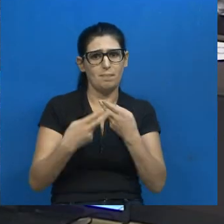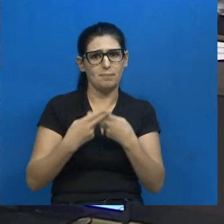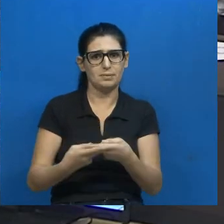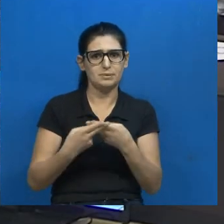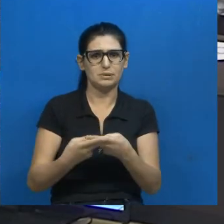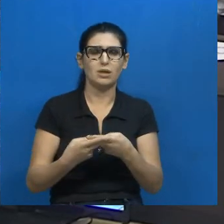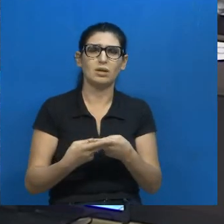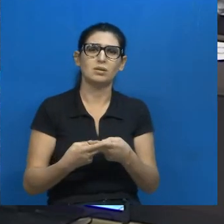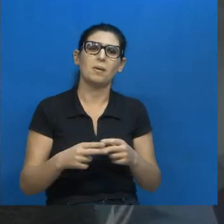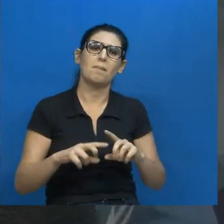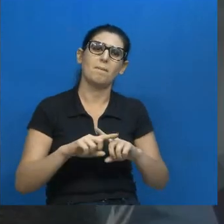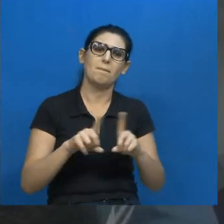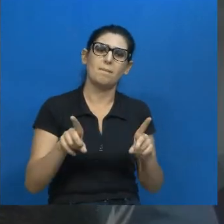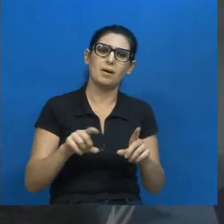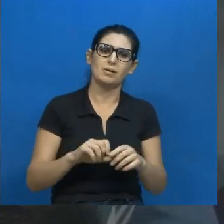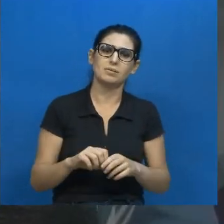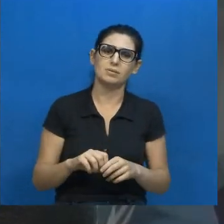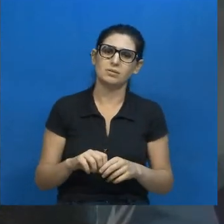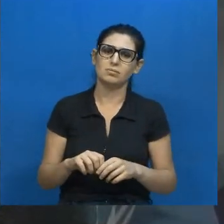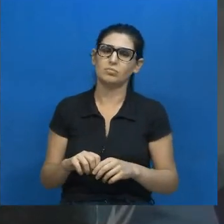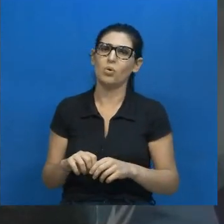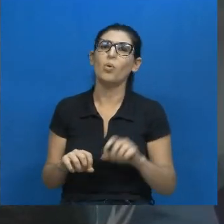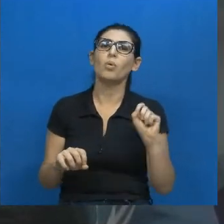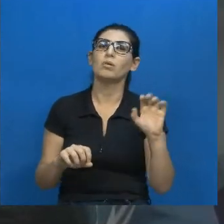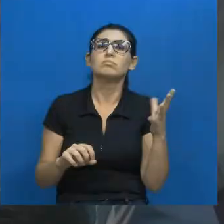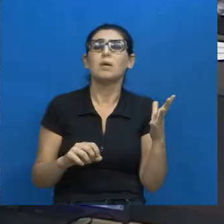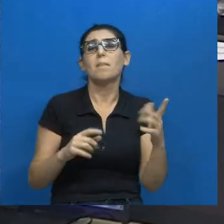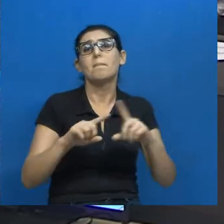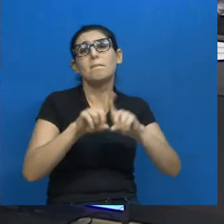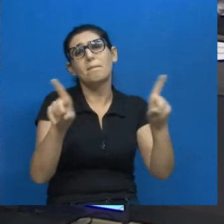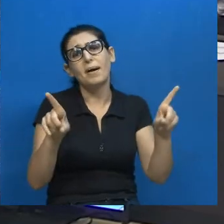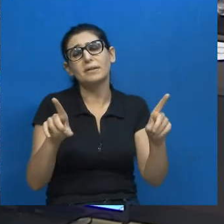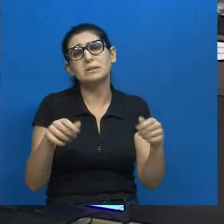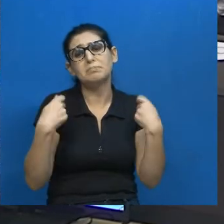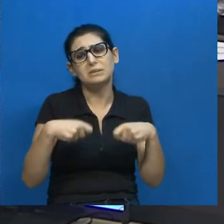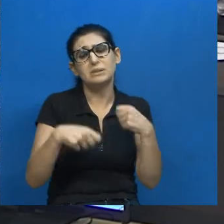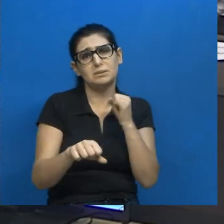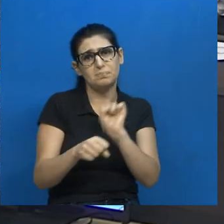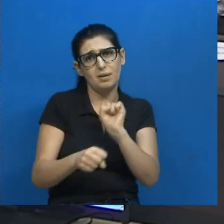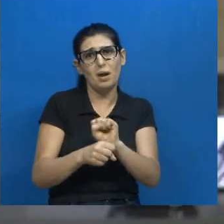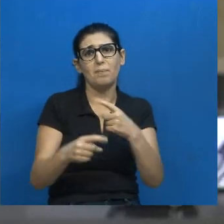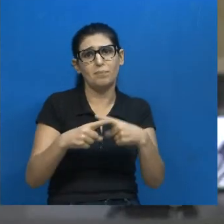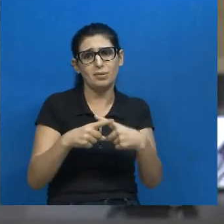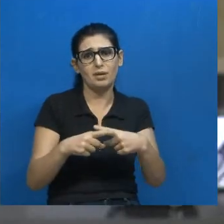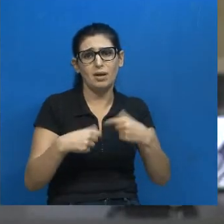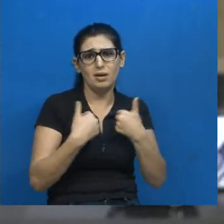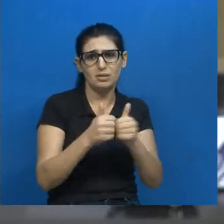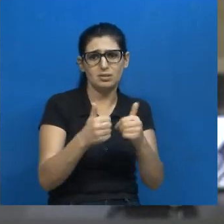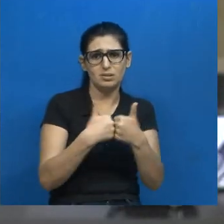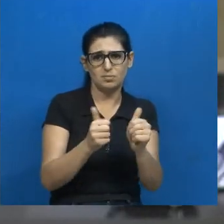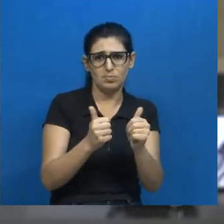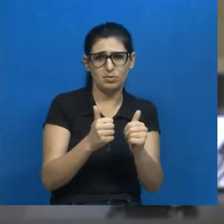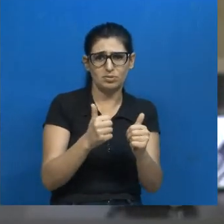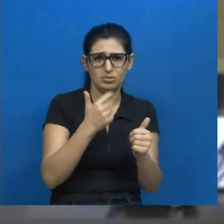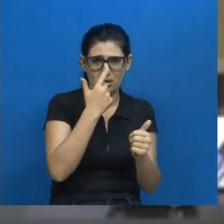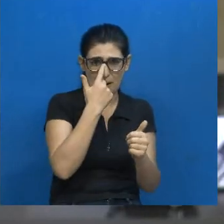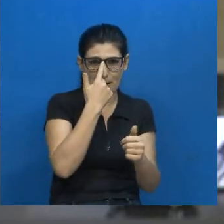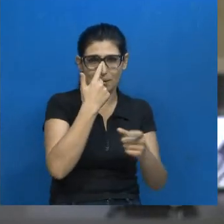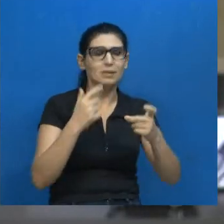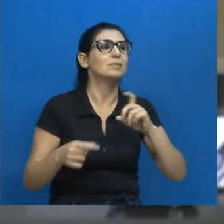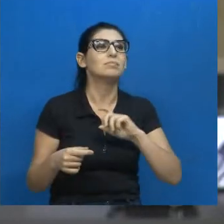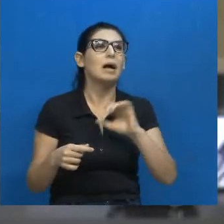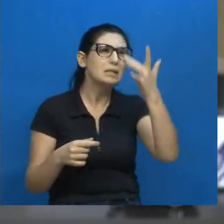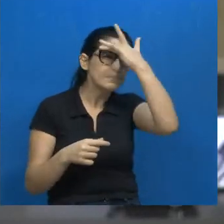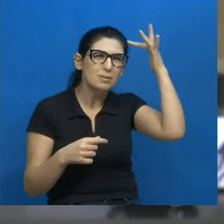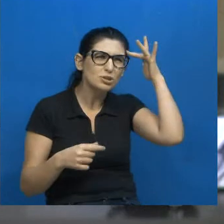isso não acontece? Então, infelizmente, a gente pegou a situação do transporte público, ninguém está